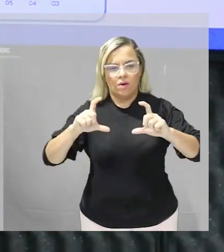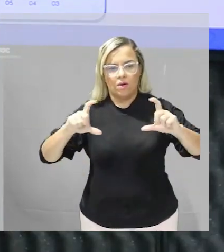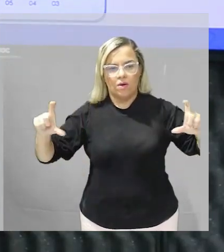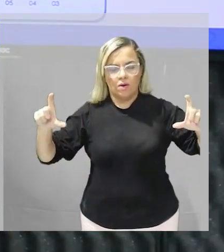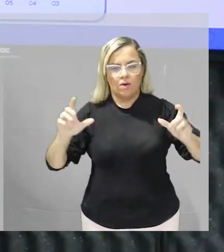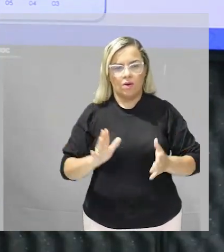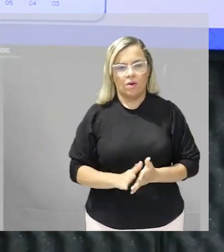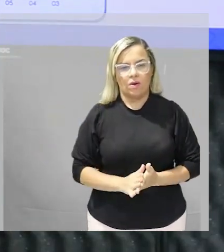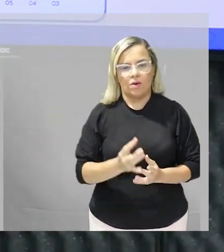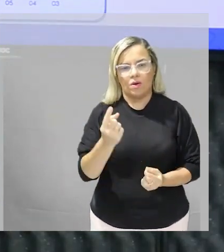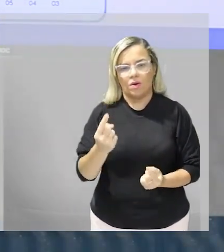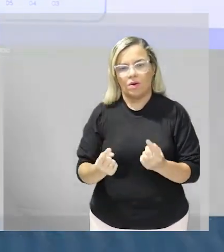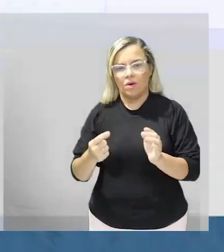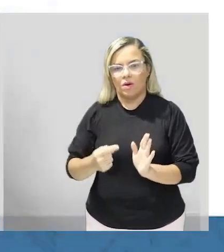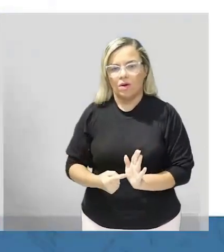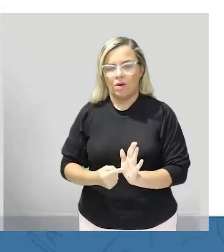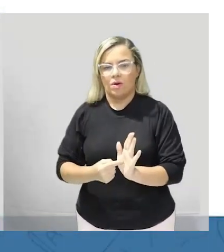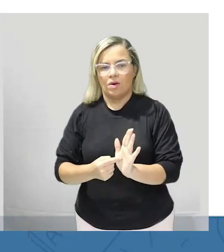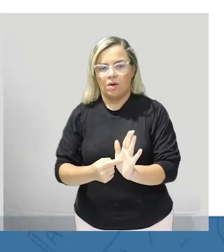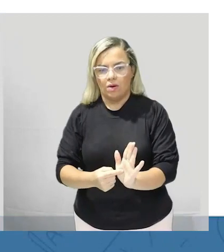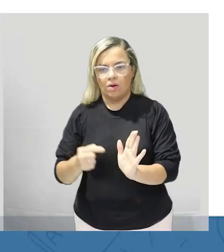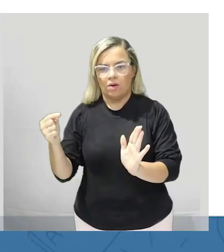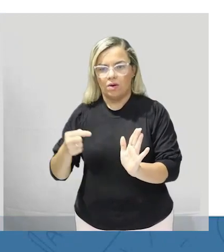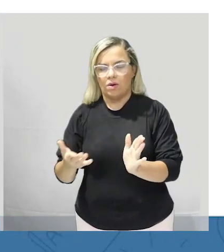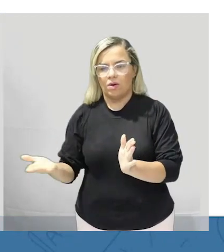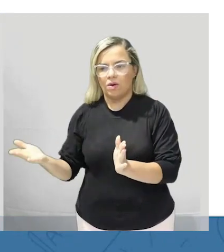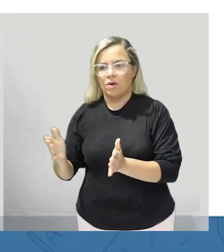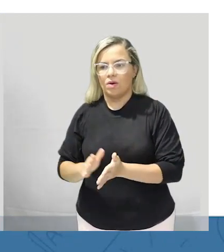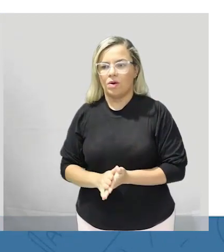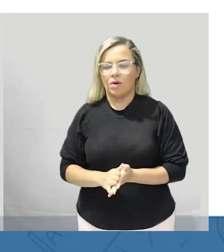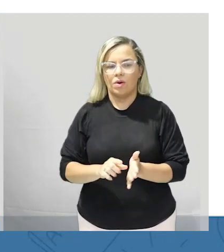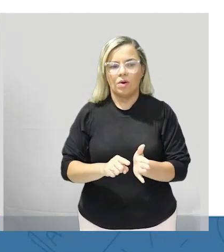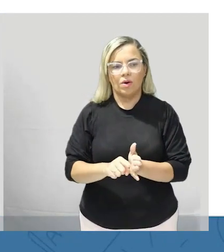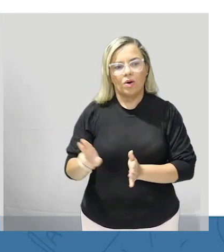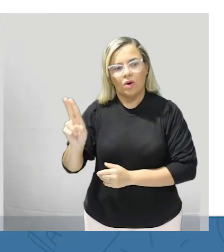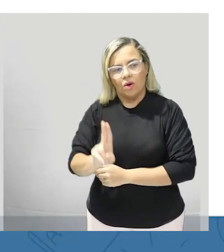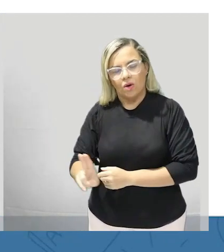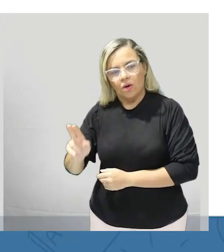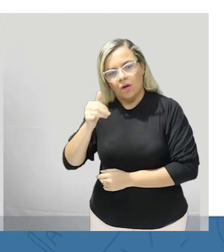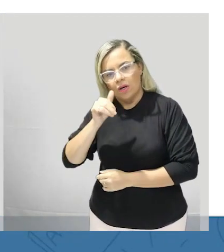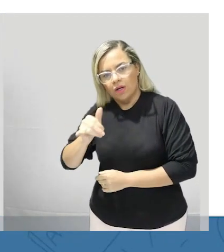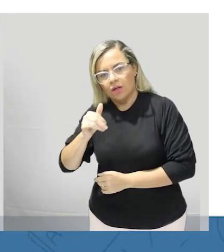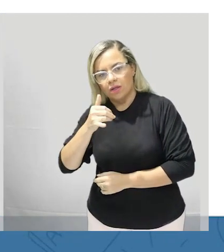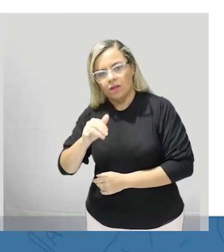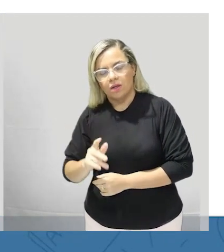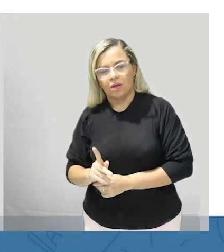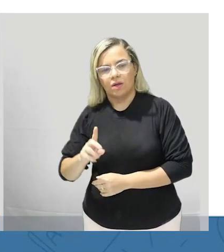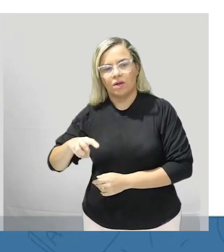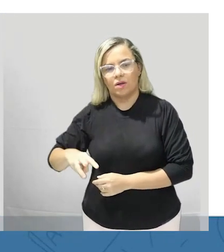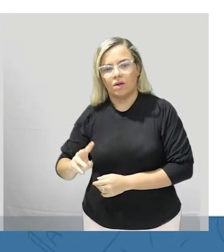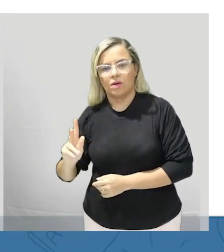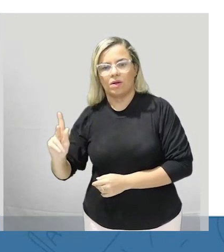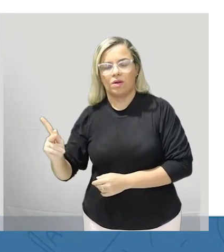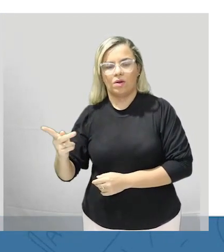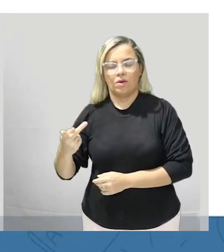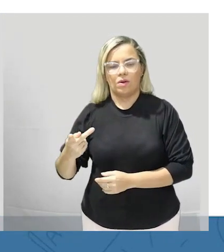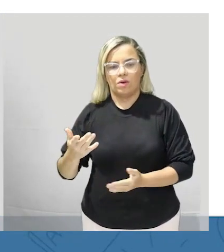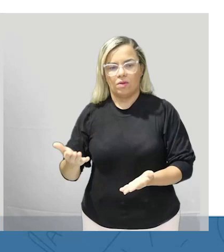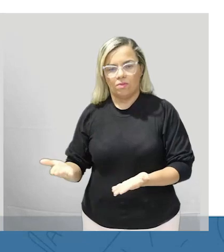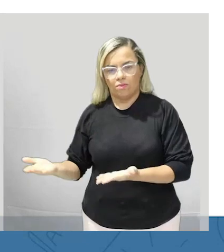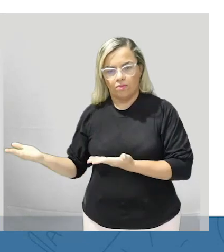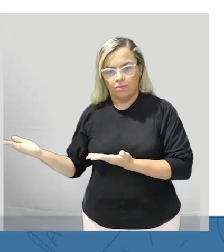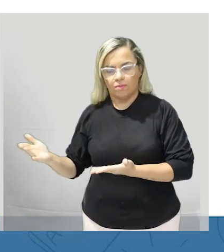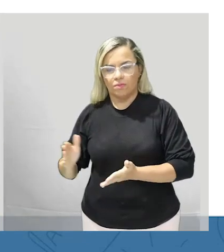o seguinte o gráfico seguinte representa o demonstrativo do consumo de energia elétrica em